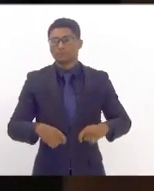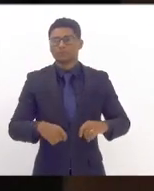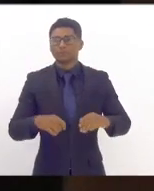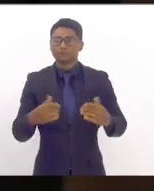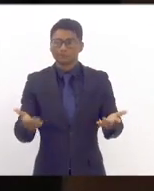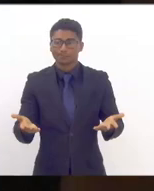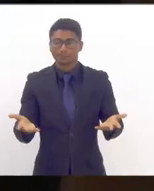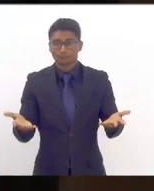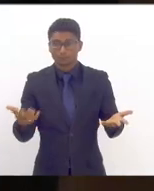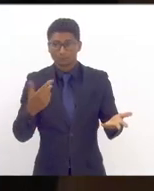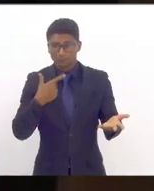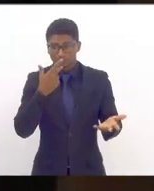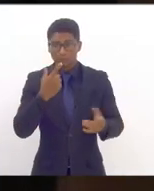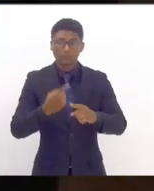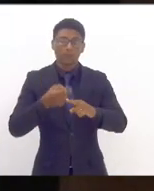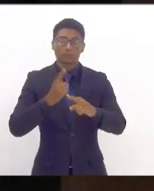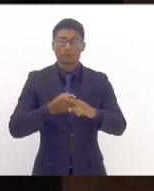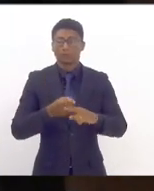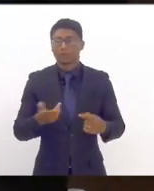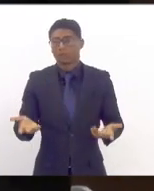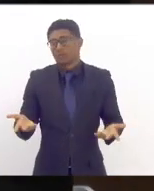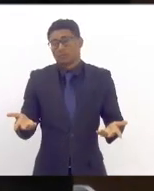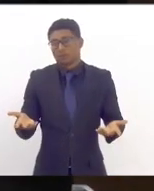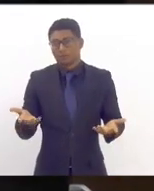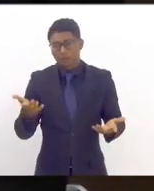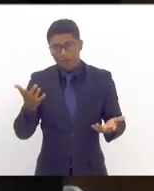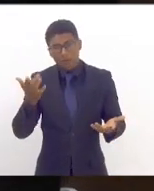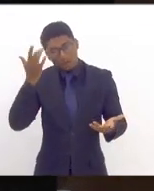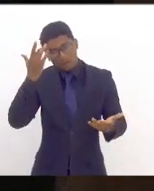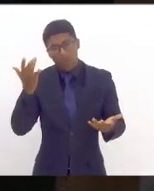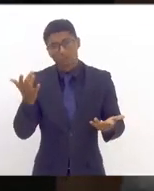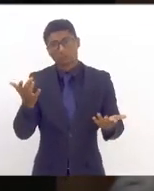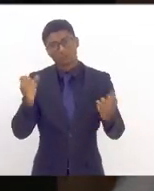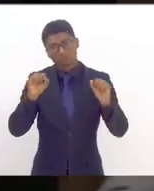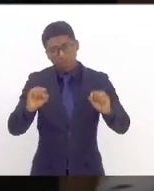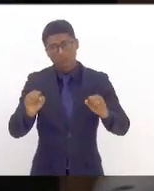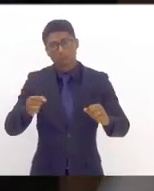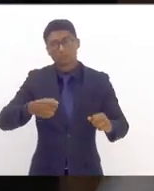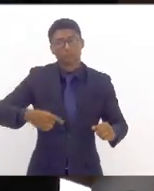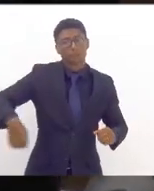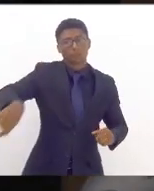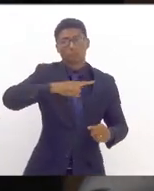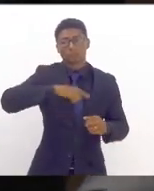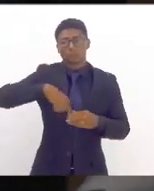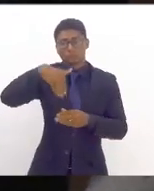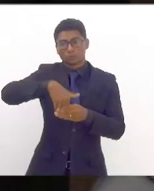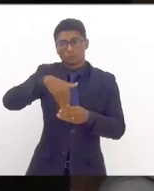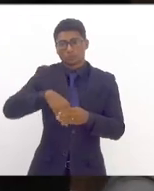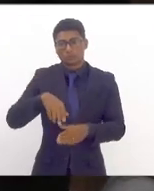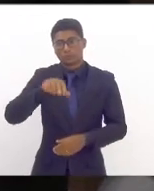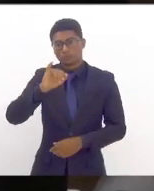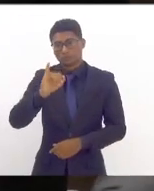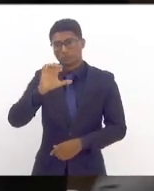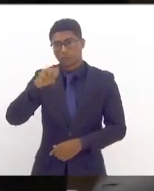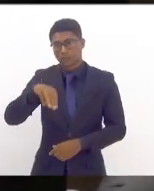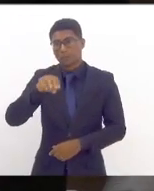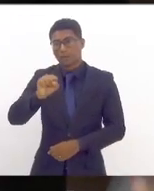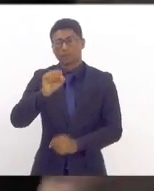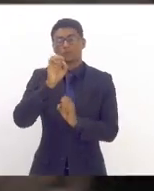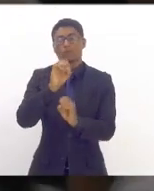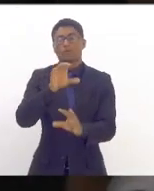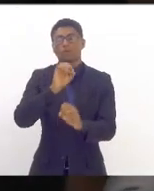nesse aspecto que eu ia falar aqui é que a possibilidade de votar a questão do ICMS Educacional nos moldes do que